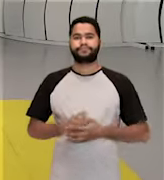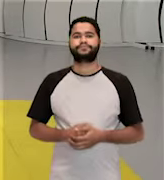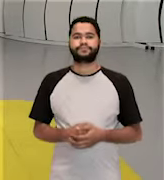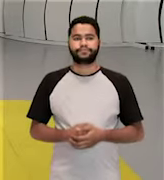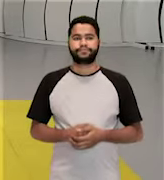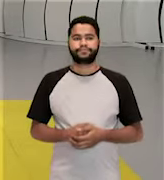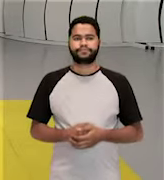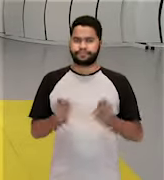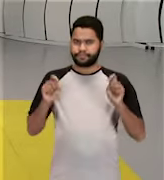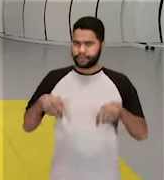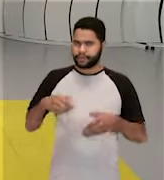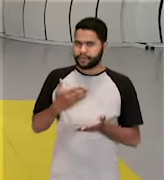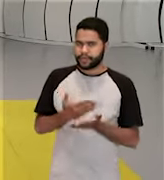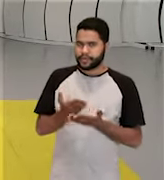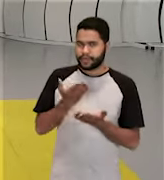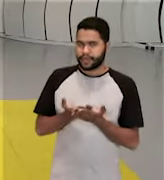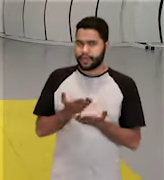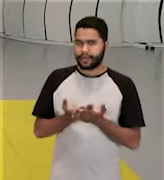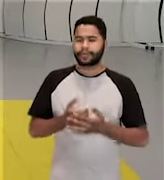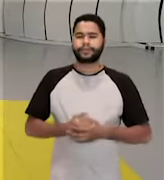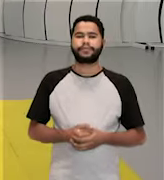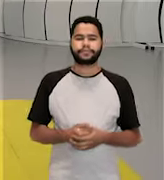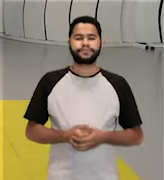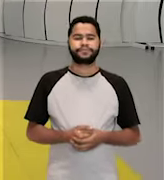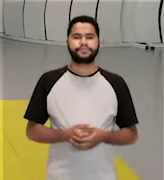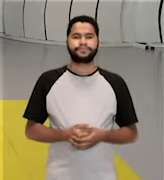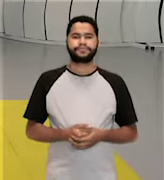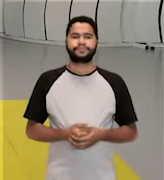tá? Podemos começar então a nossa aula de hoje?